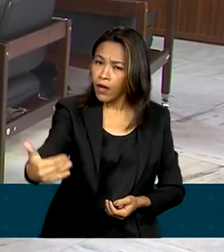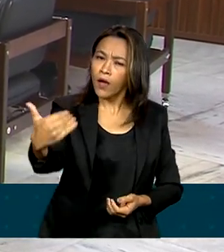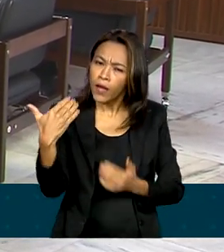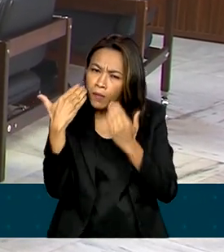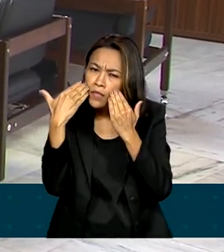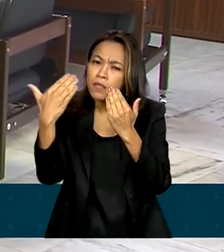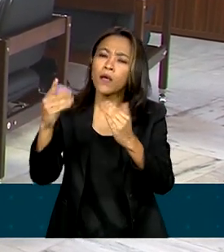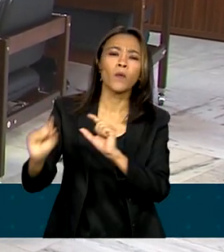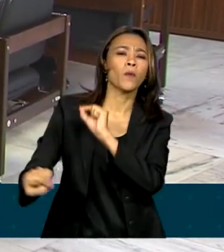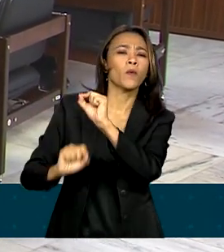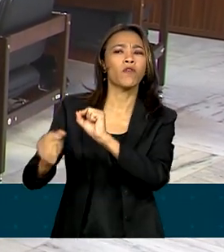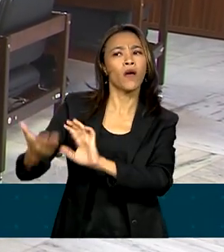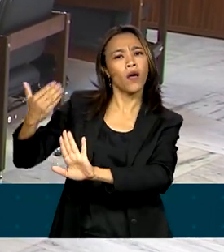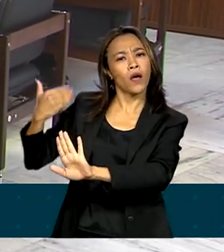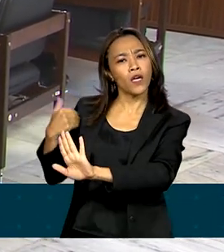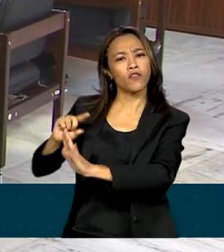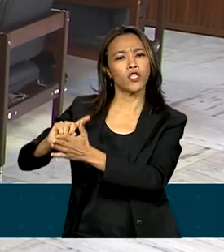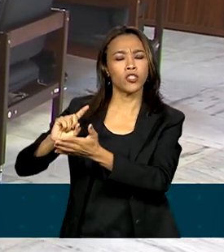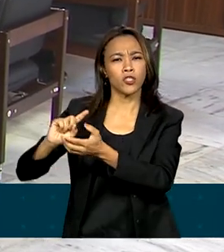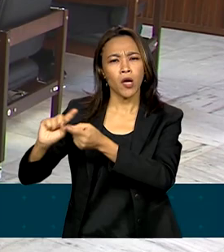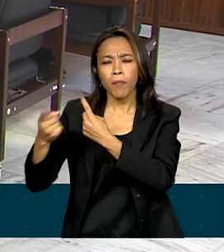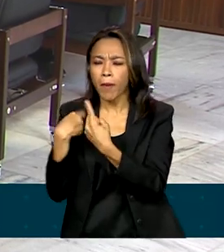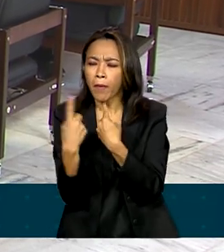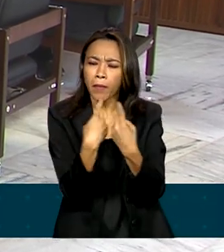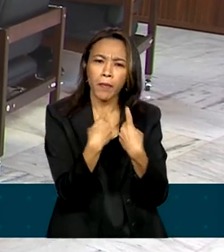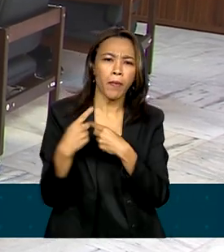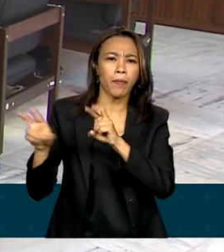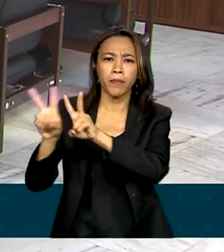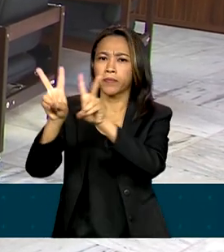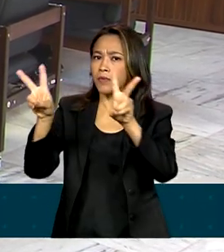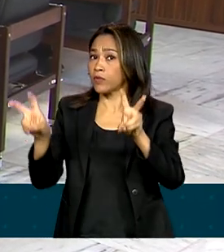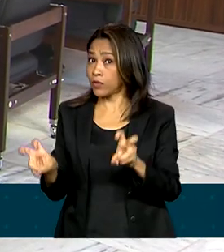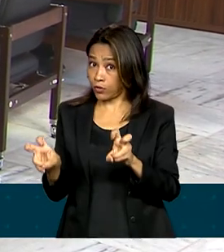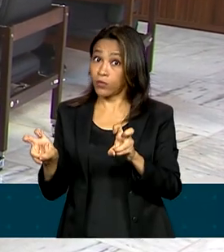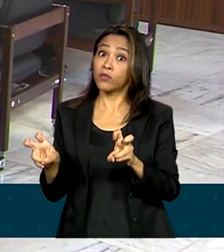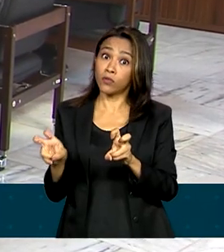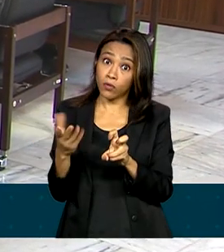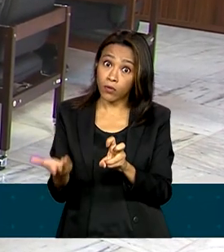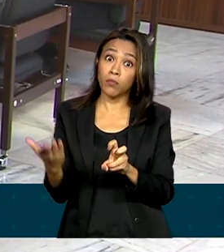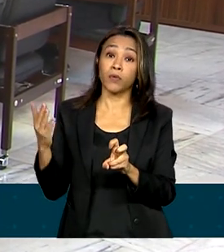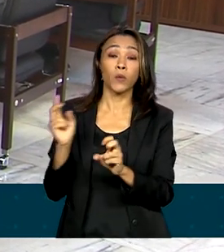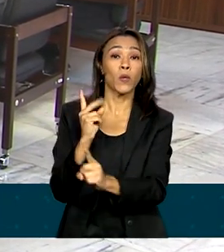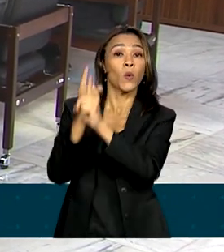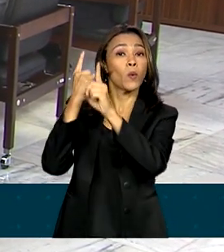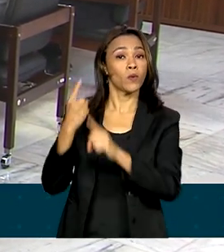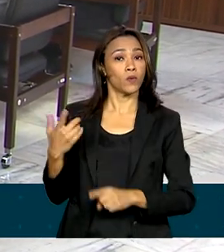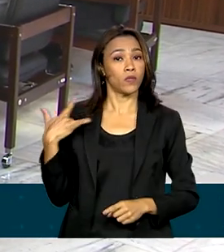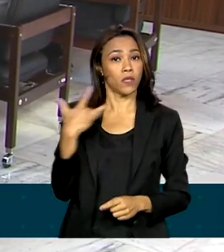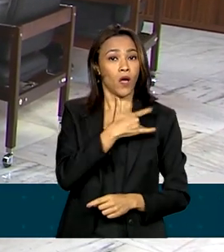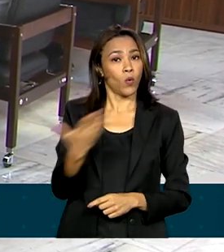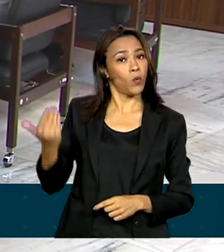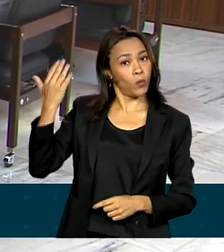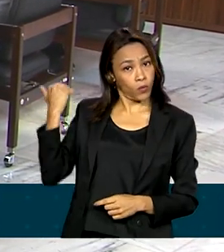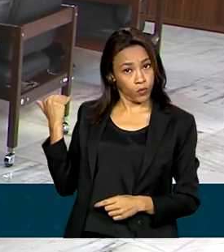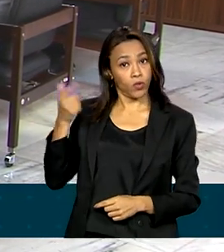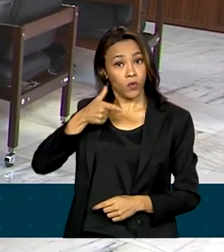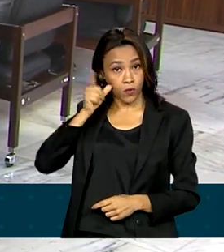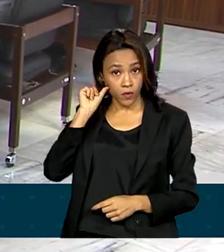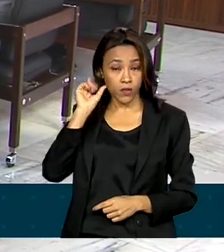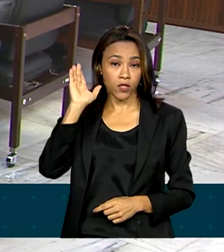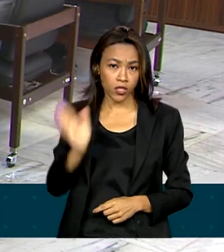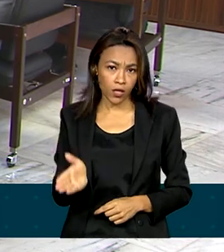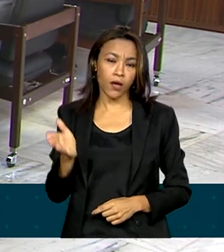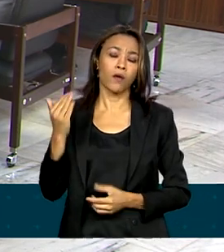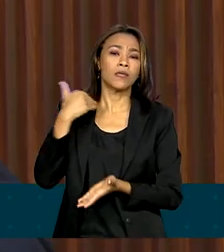foi discutido na Comissão Tripartite da Saúde no dia de ontem. Então, resultado já de uma pactuação com